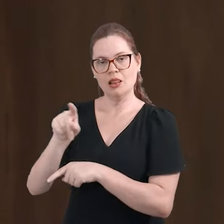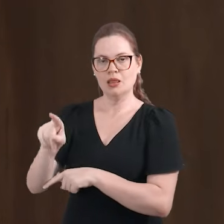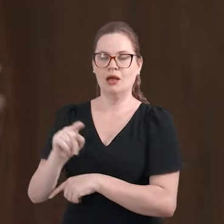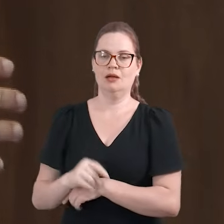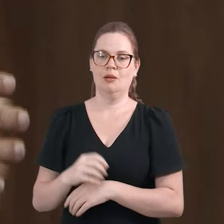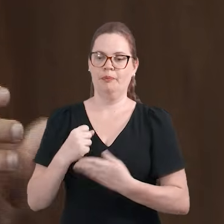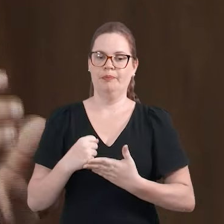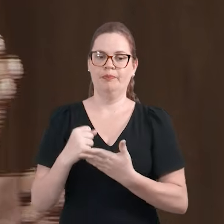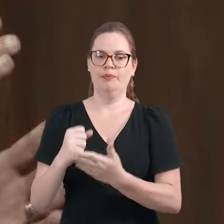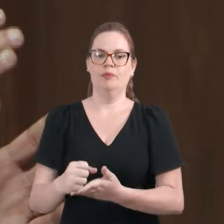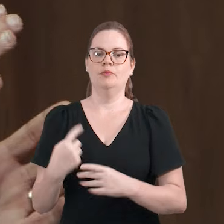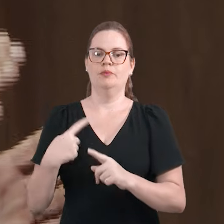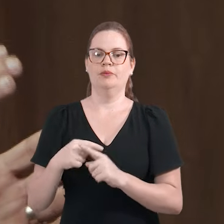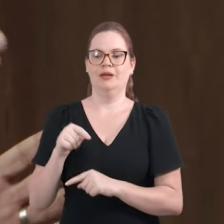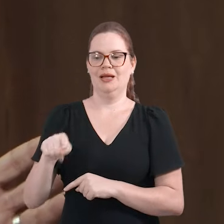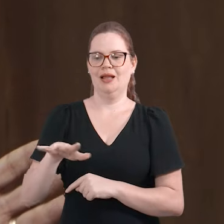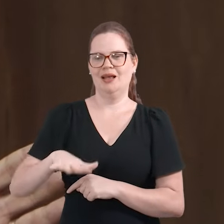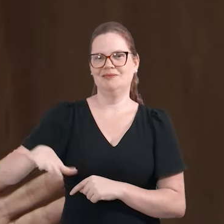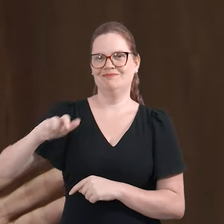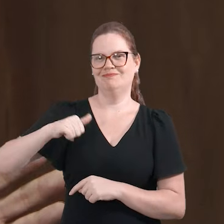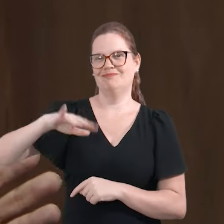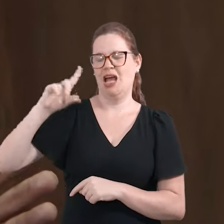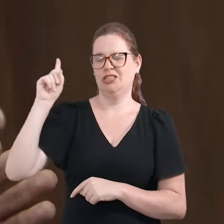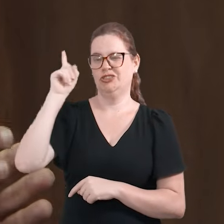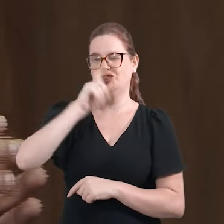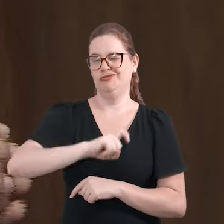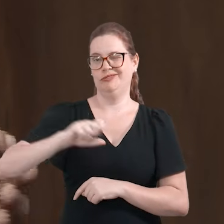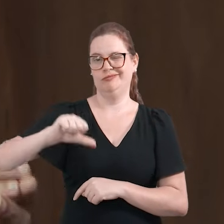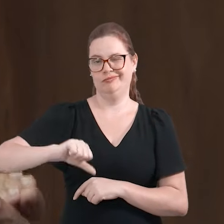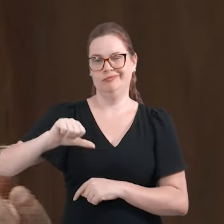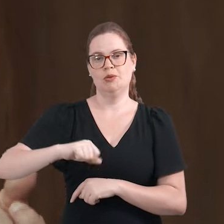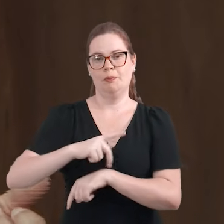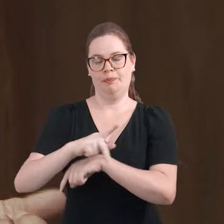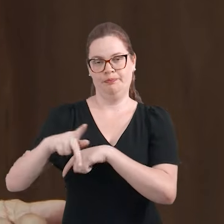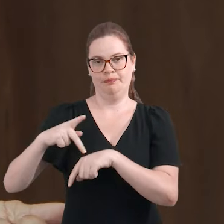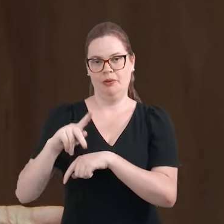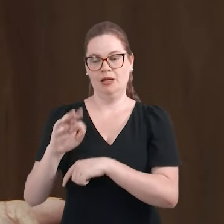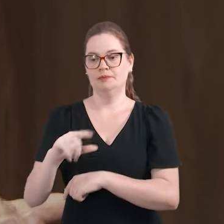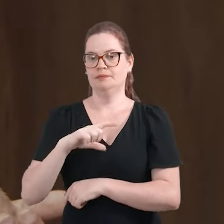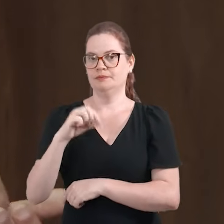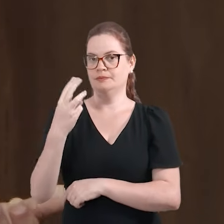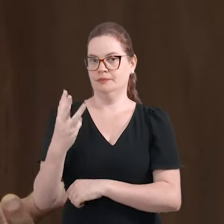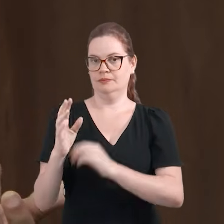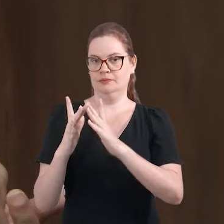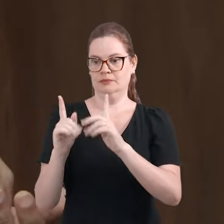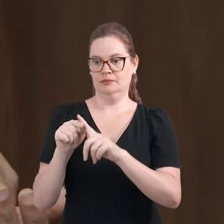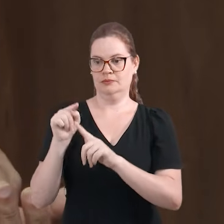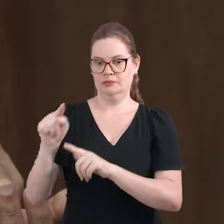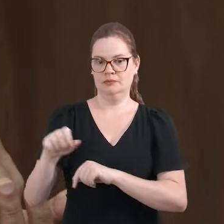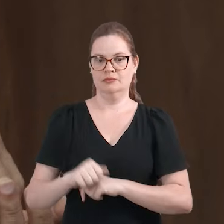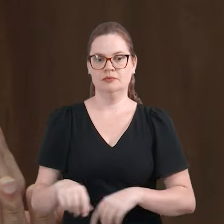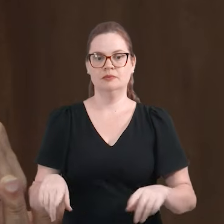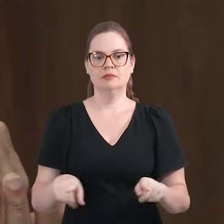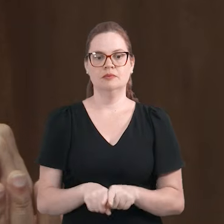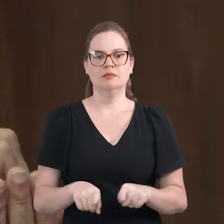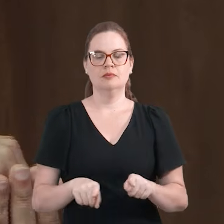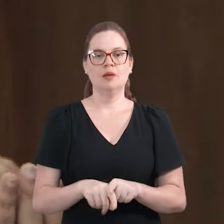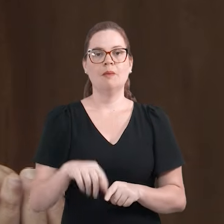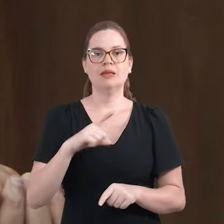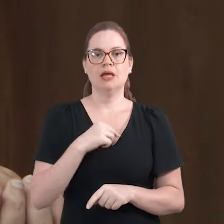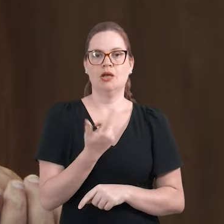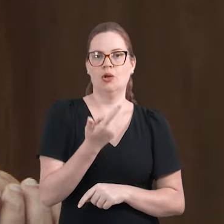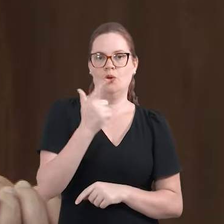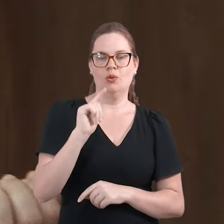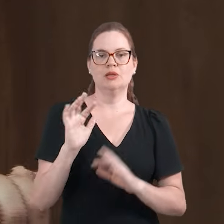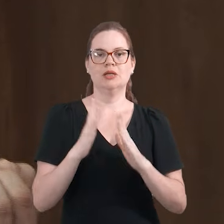porque é uma situação difícil que o país lá está vivendo. Então, nós temos 3 igrejas no Haiti, temos uma igreja irmã em Porto Rico,